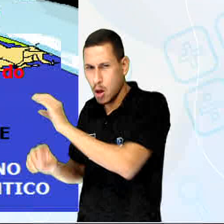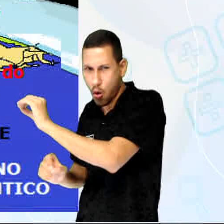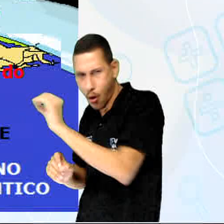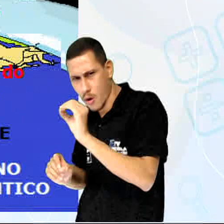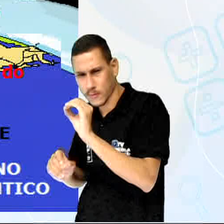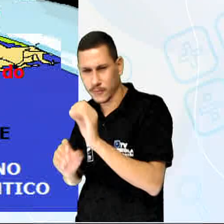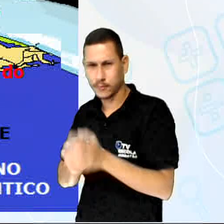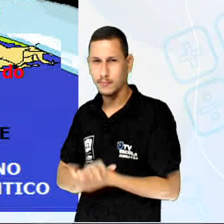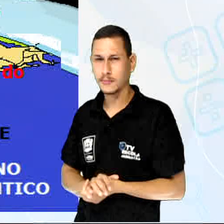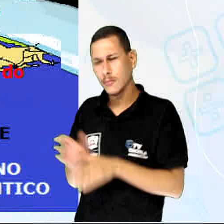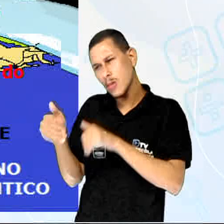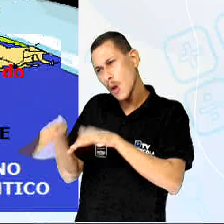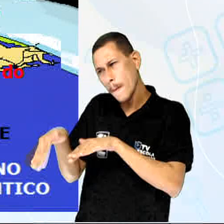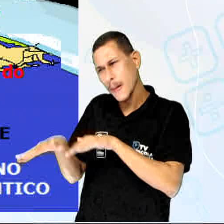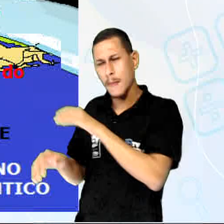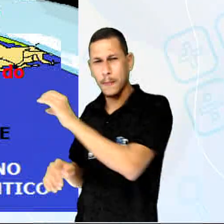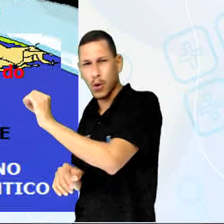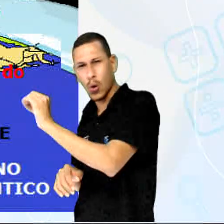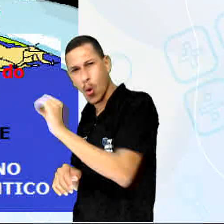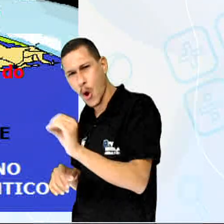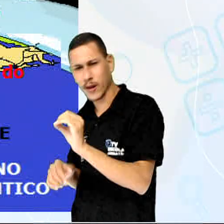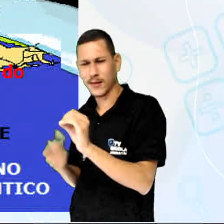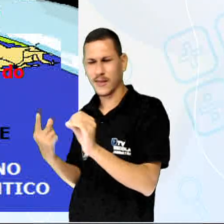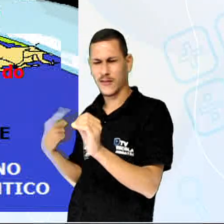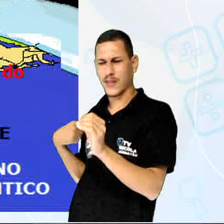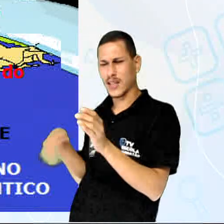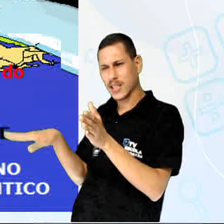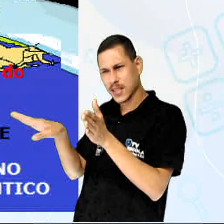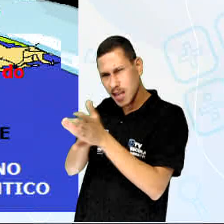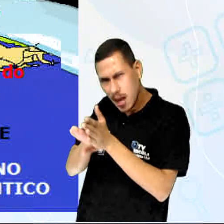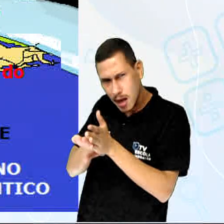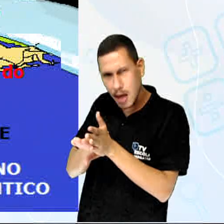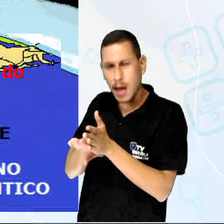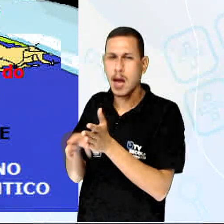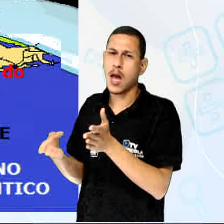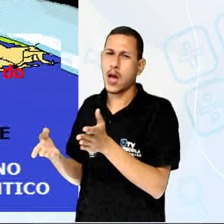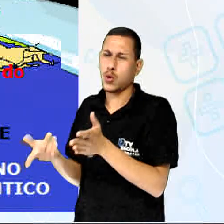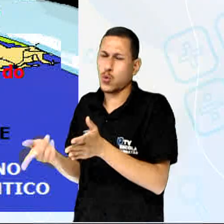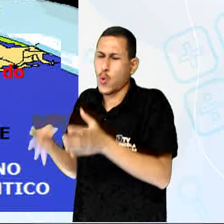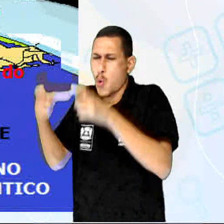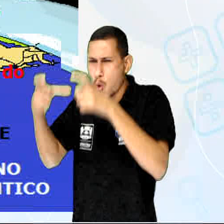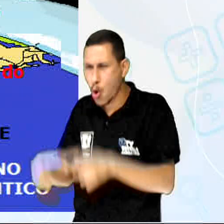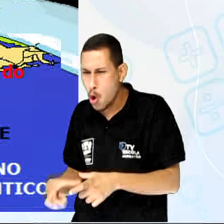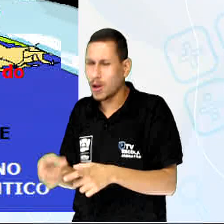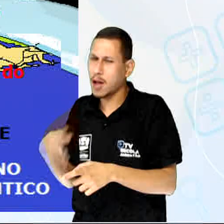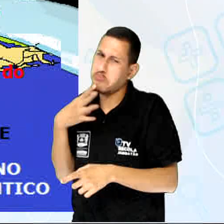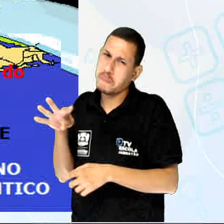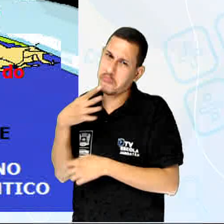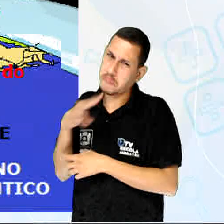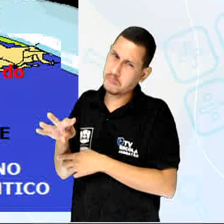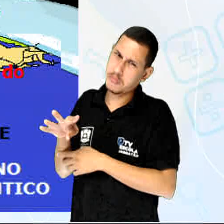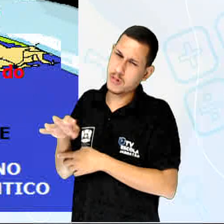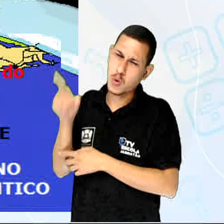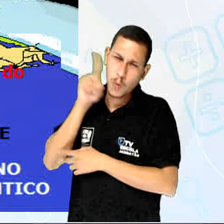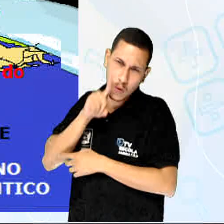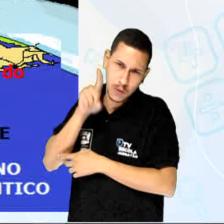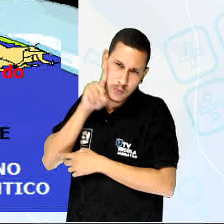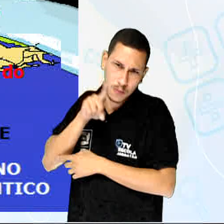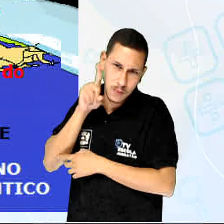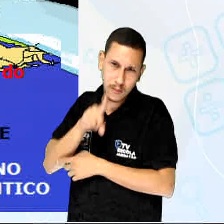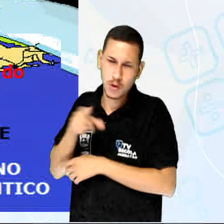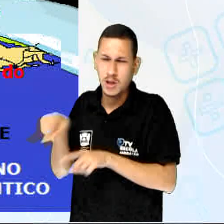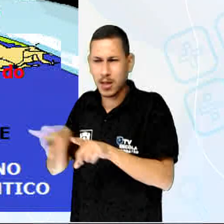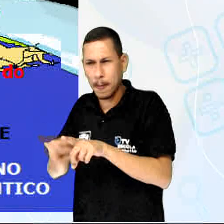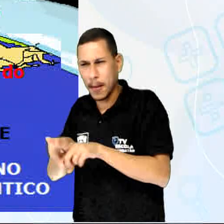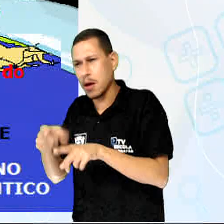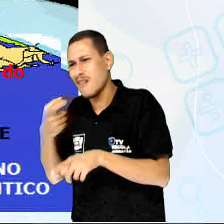A marcha para o oeste que vai atingir essa costa oeste desconhecida, né, por